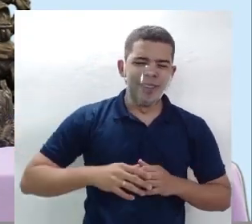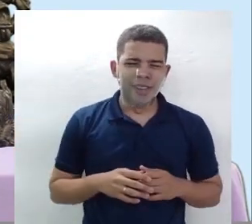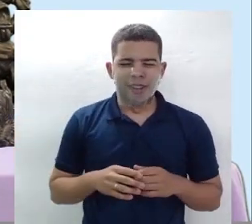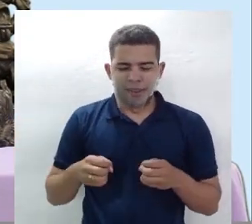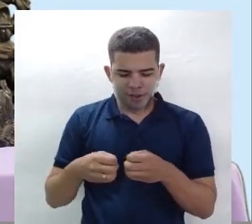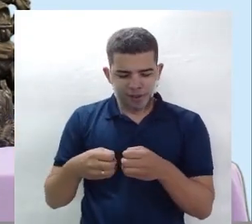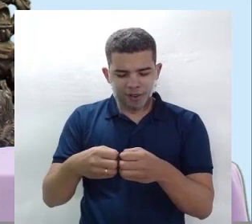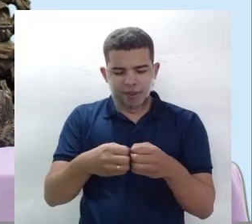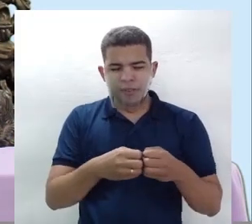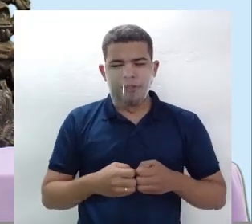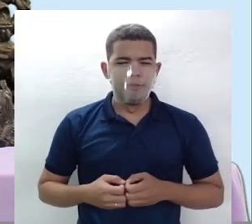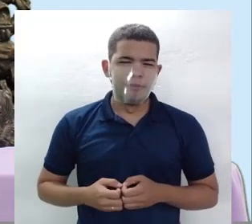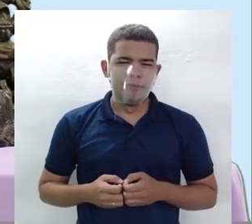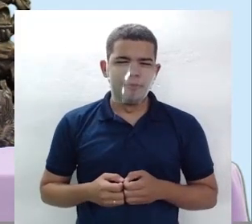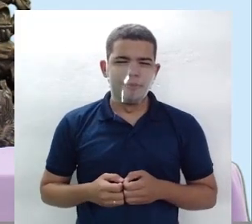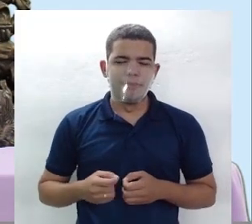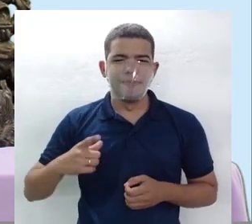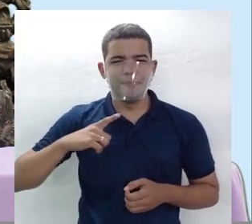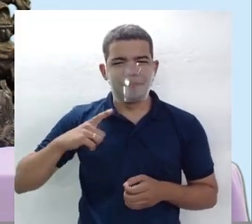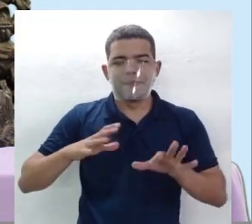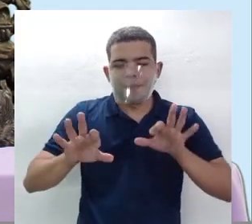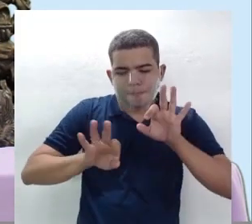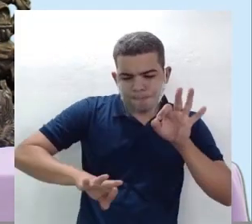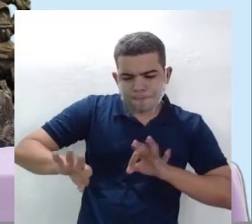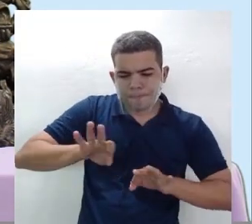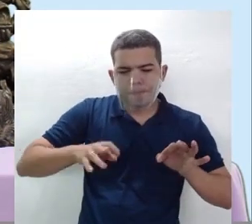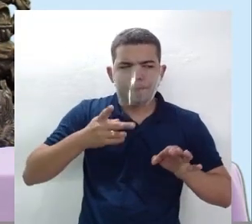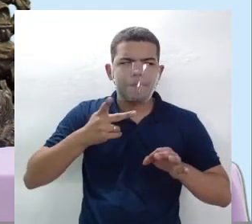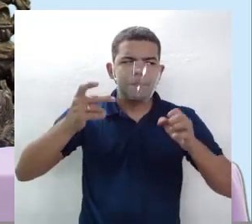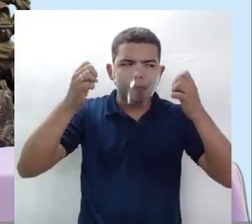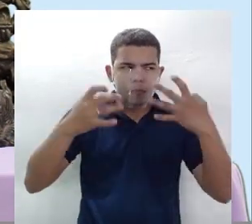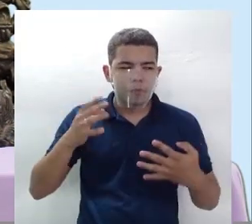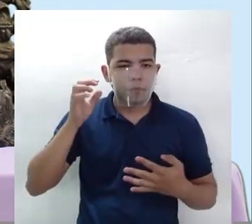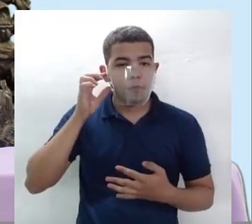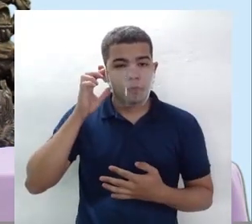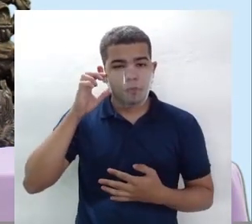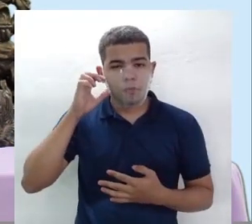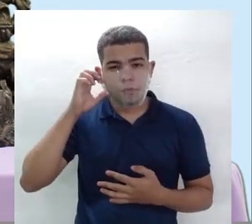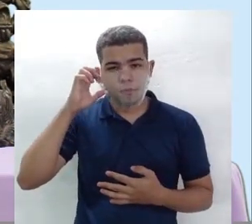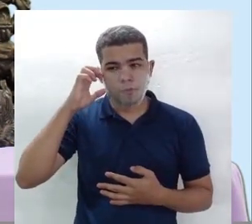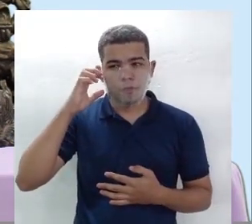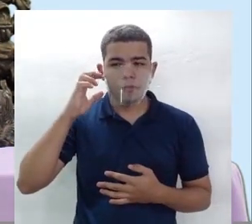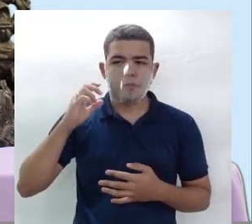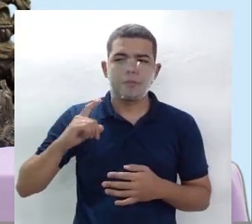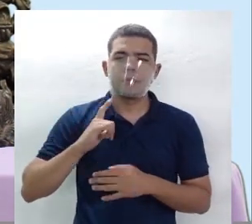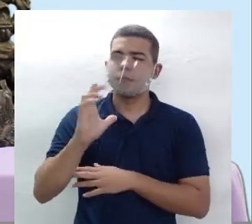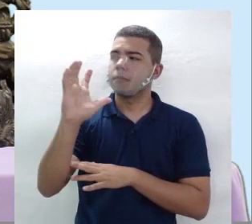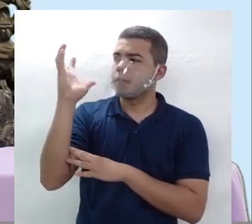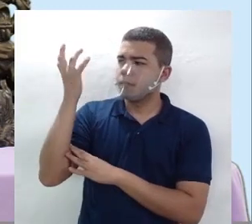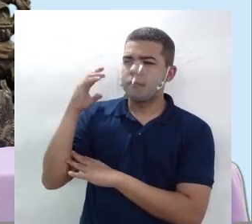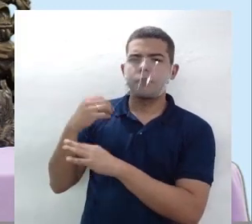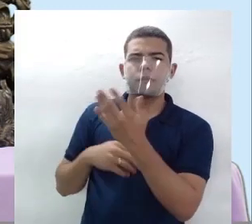falando da organização, já que eu falei para vocês sobre ecossistema, eu vou falar agora sobre